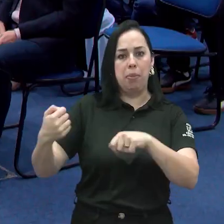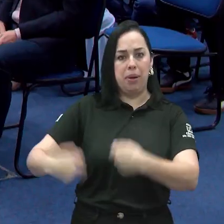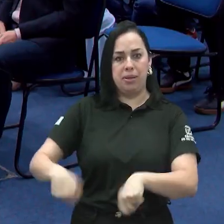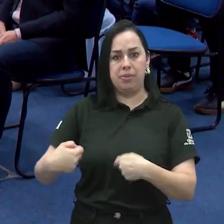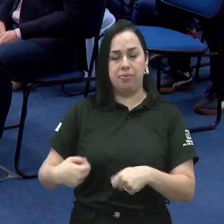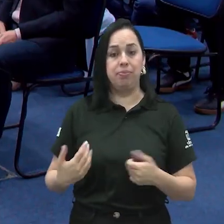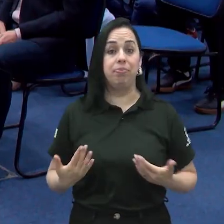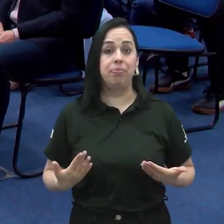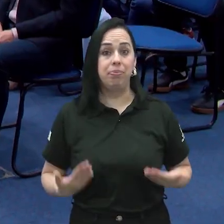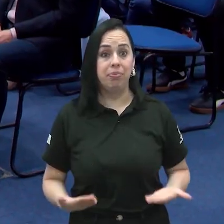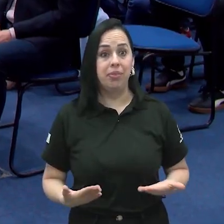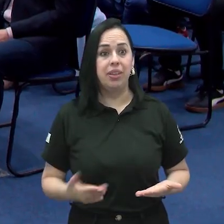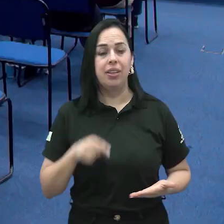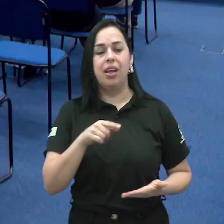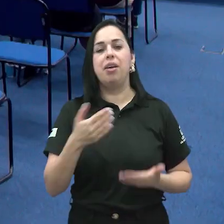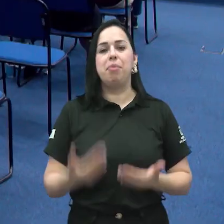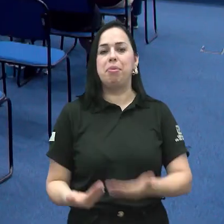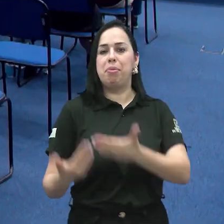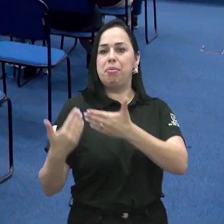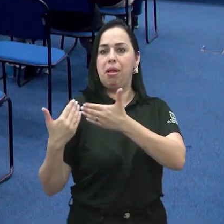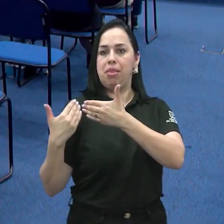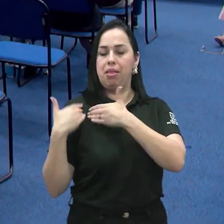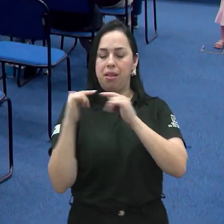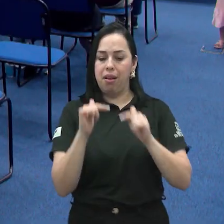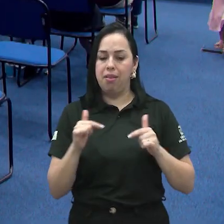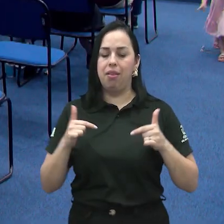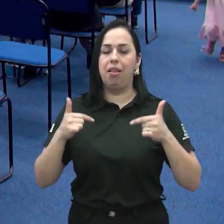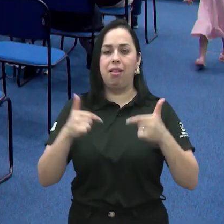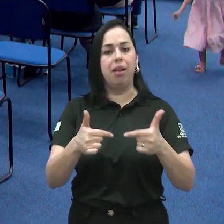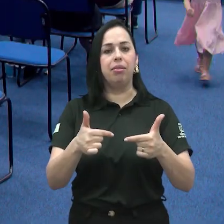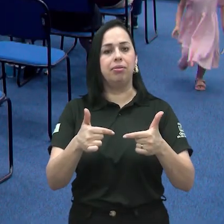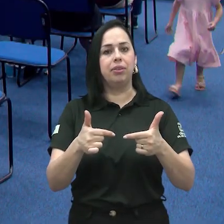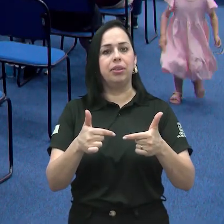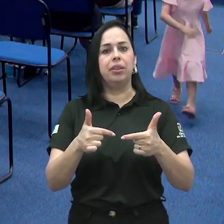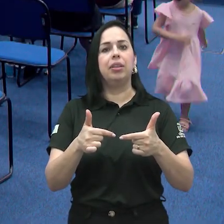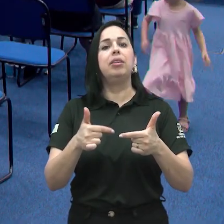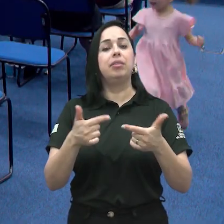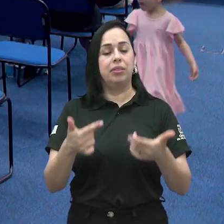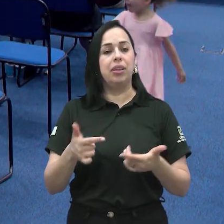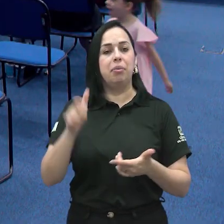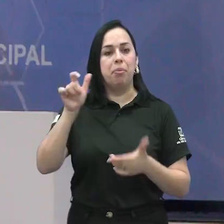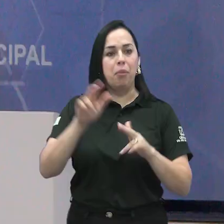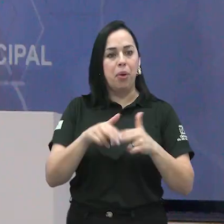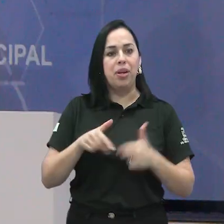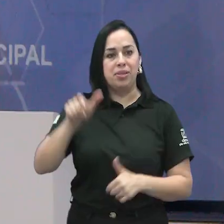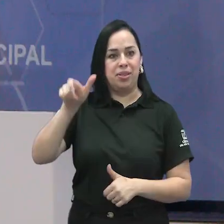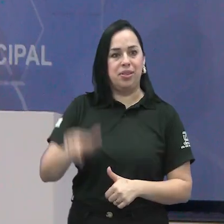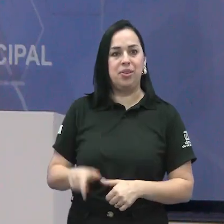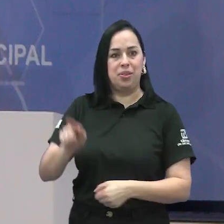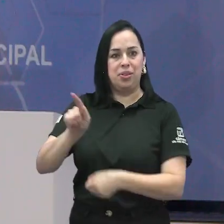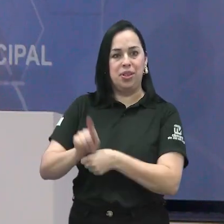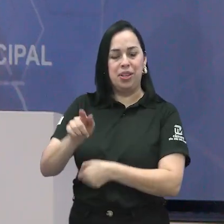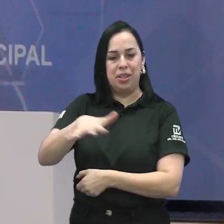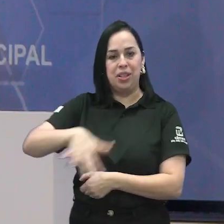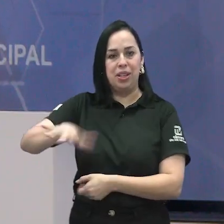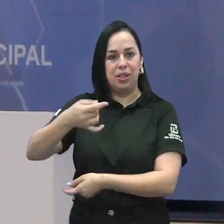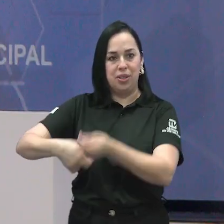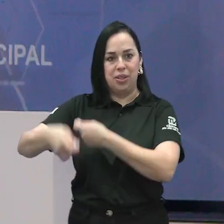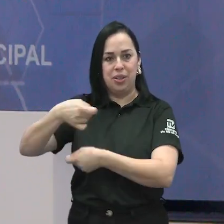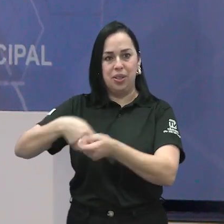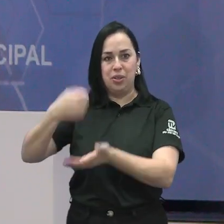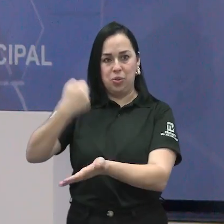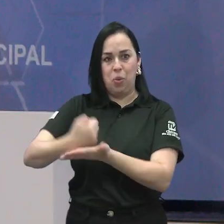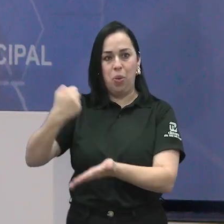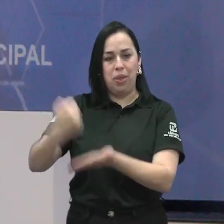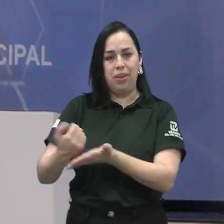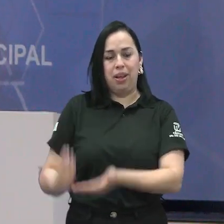nas atividades legislativas. Esse compromisso de servir com dedicação o poder público e a Câmara foi destacado pelo gestor do Núcleo de Finanças